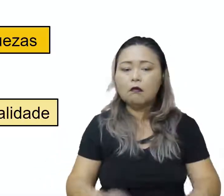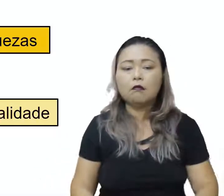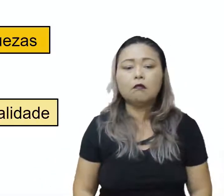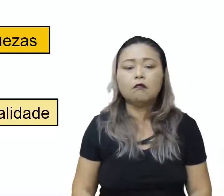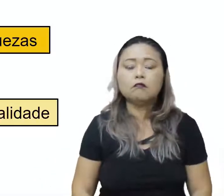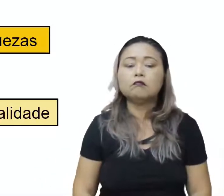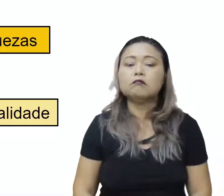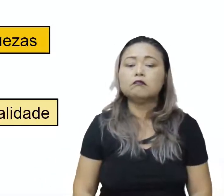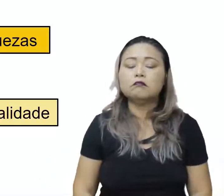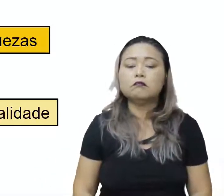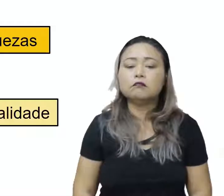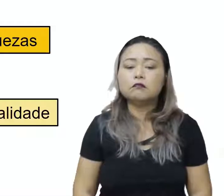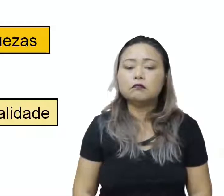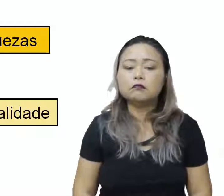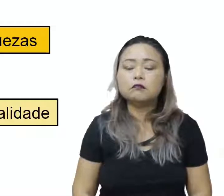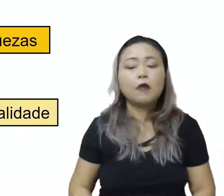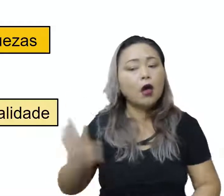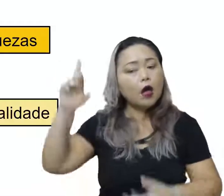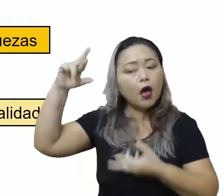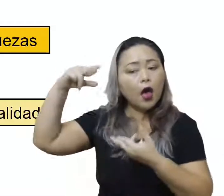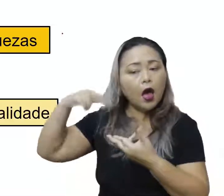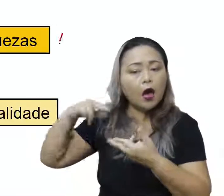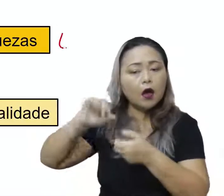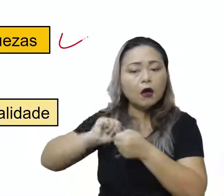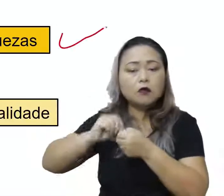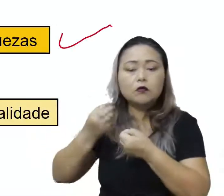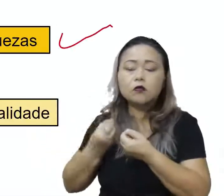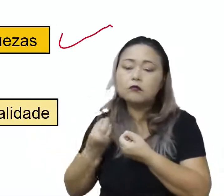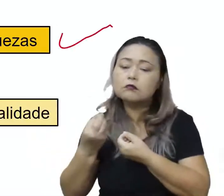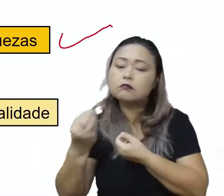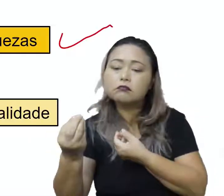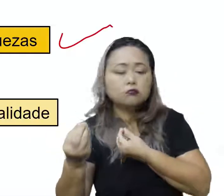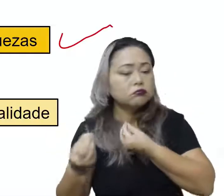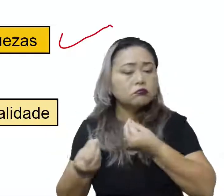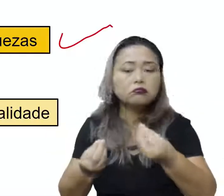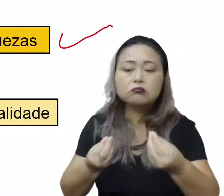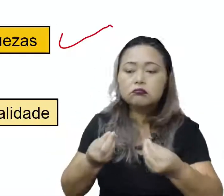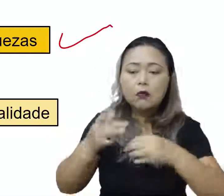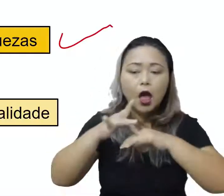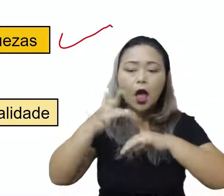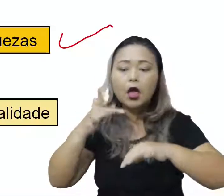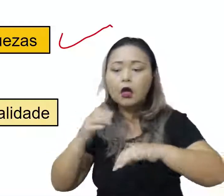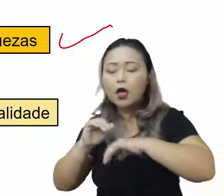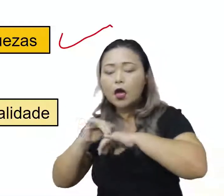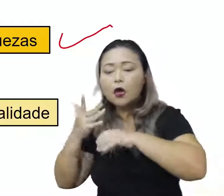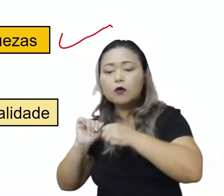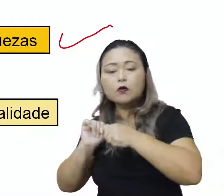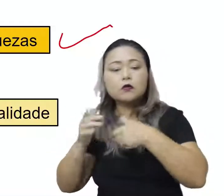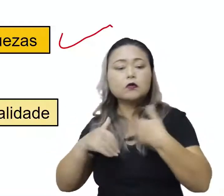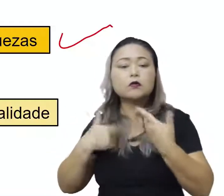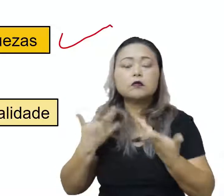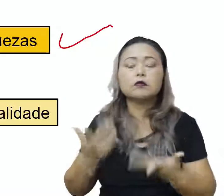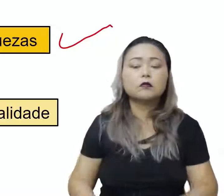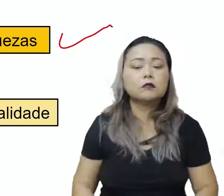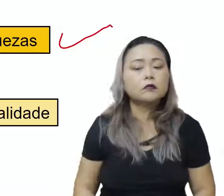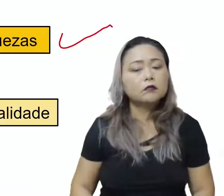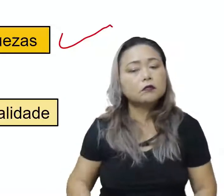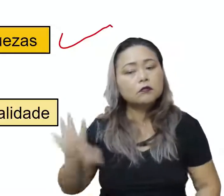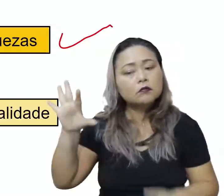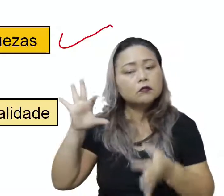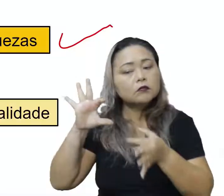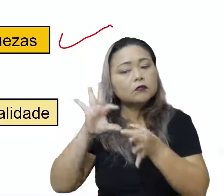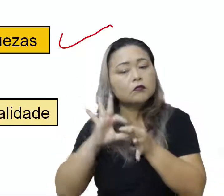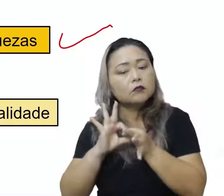O desenvolvimento sustentável está relacionado à distribuição de riquezas. O desenvolvimento sustentável também